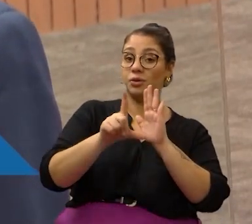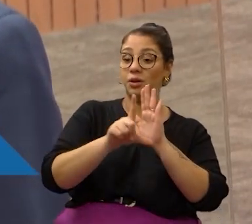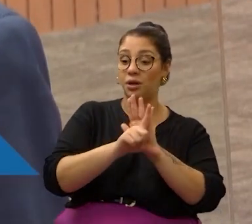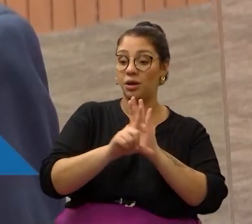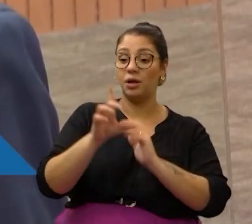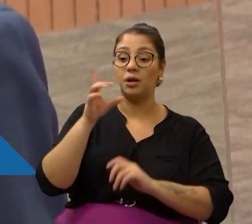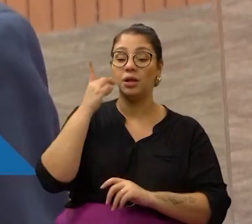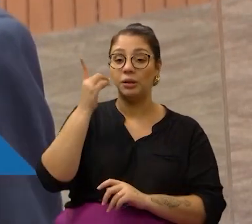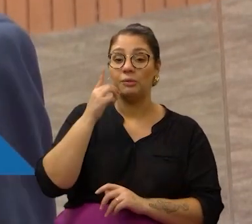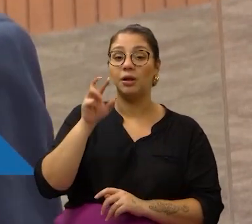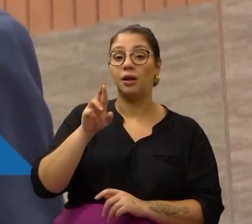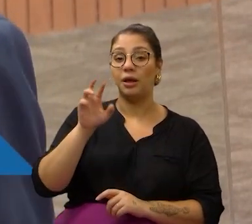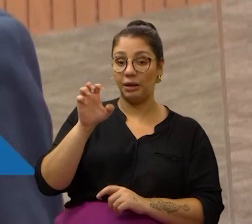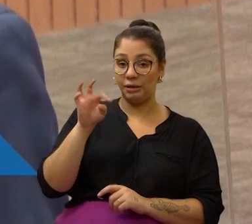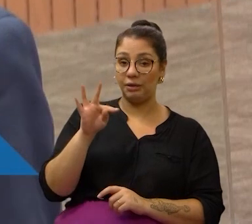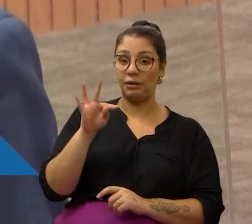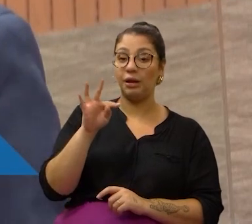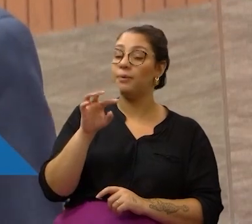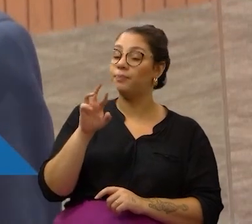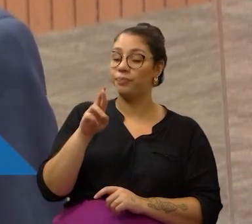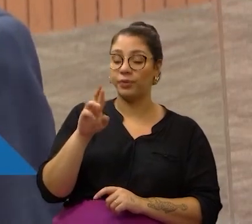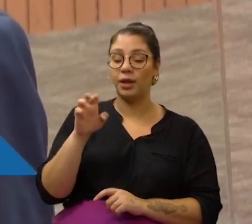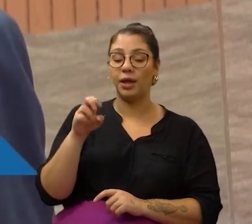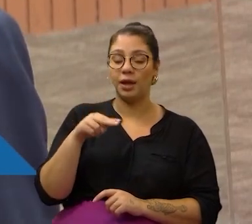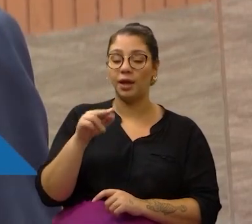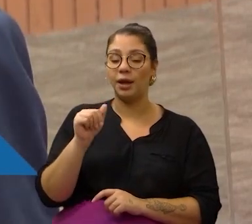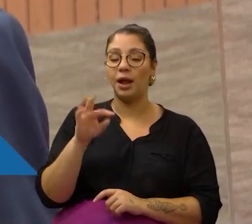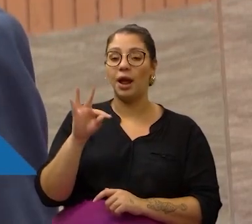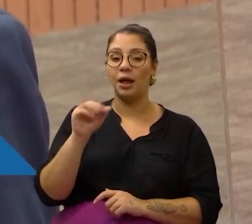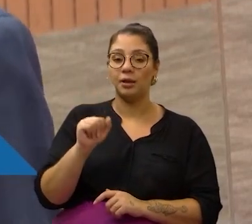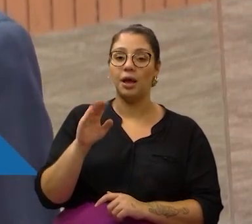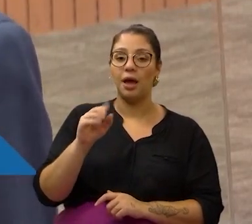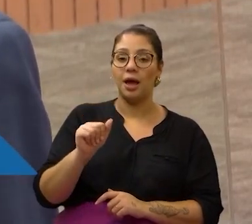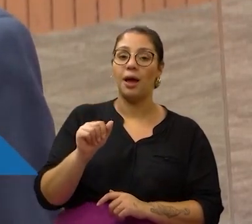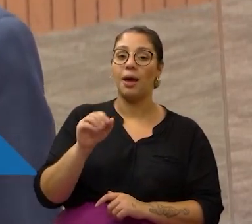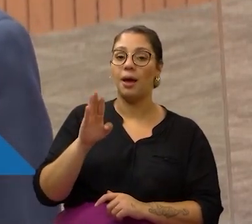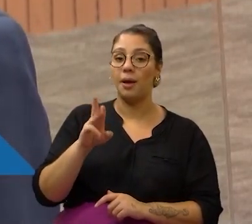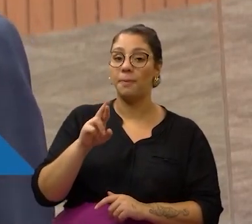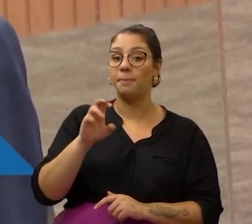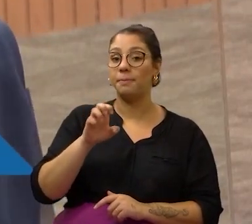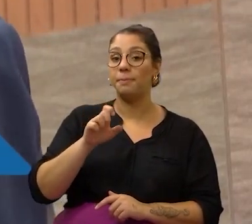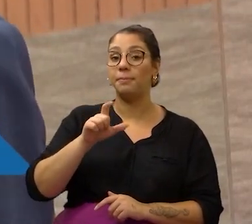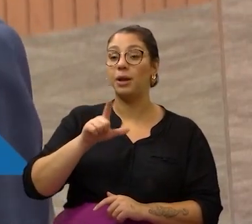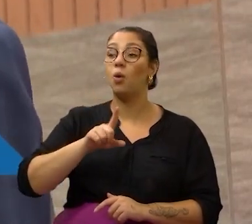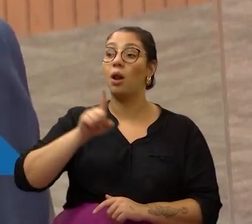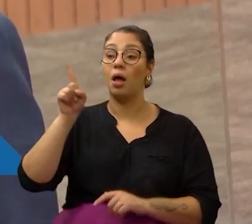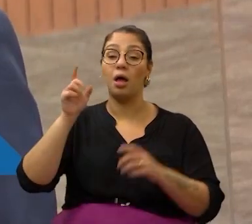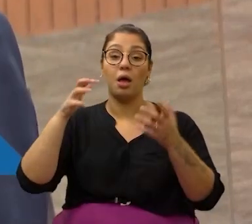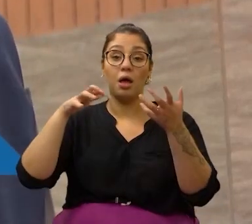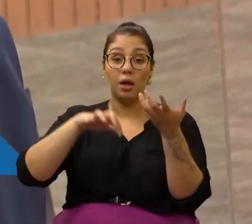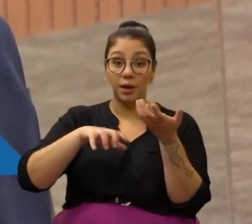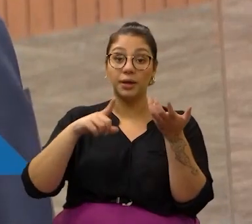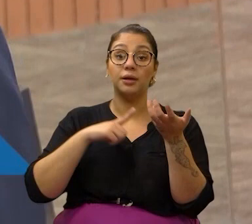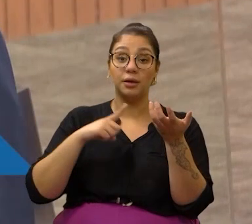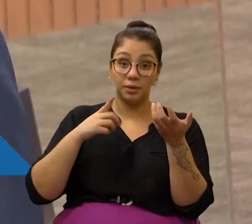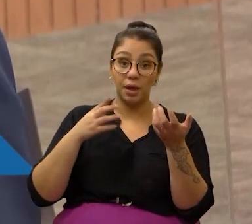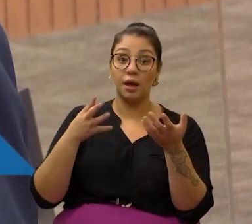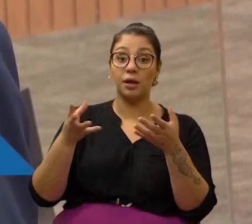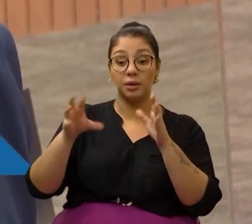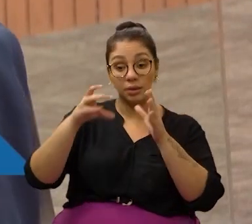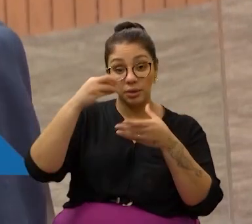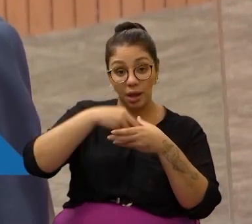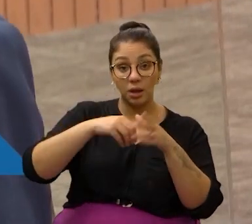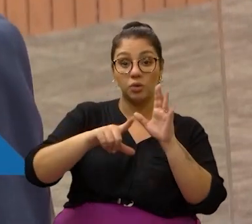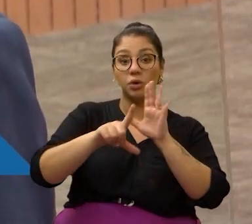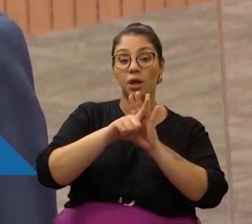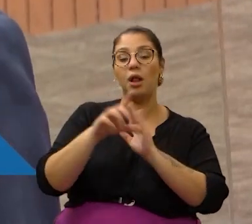da deputada Renata Abreu que segue hoje lá no Congresso também isentando pela lei federal